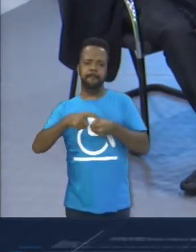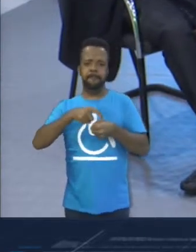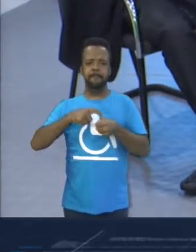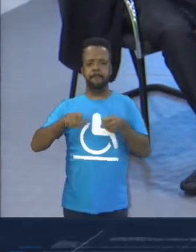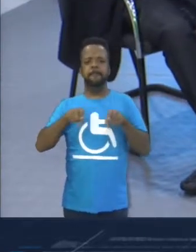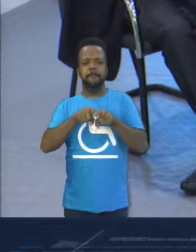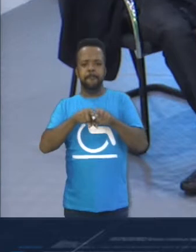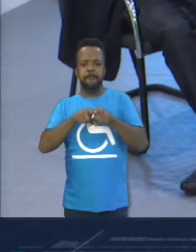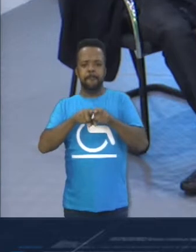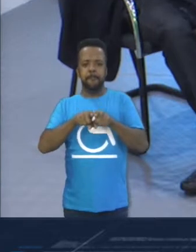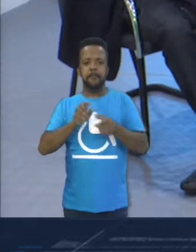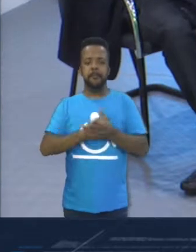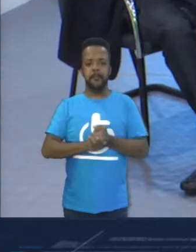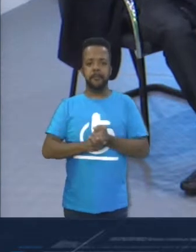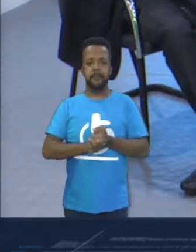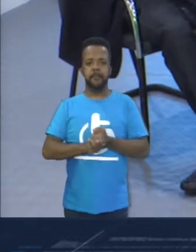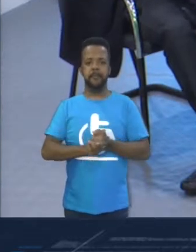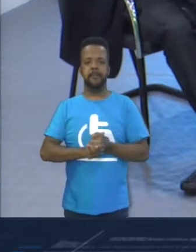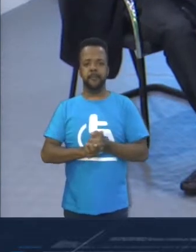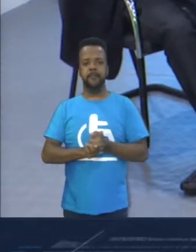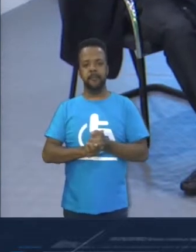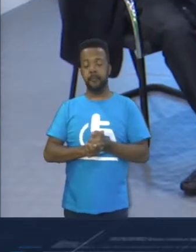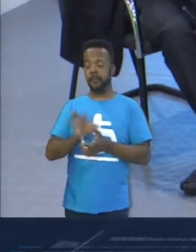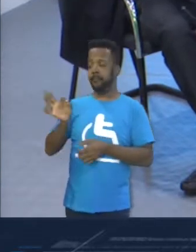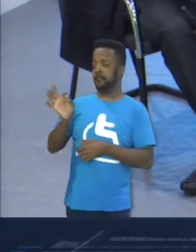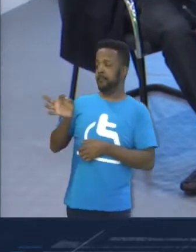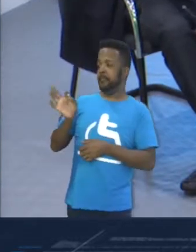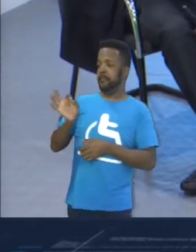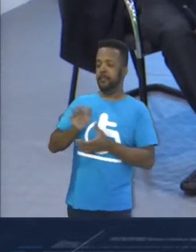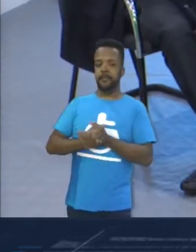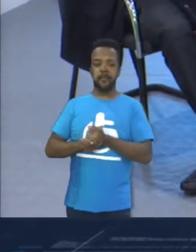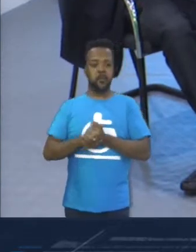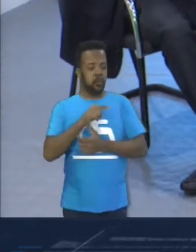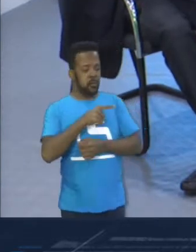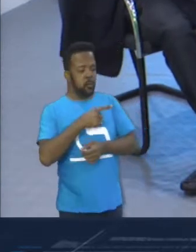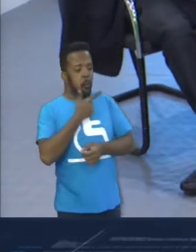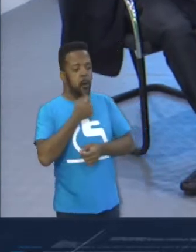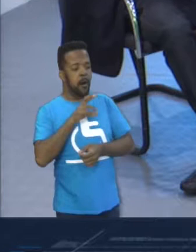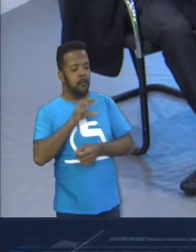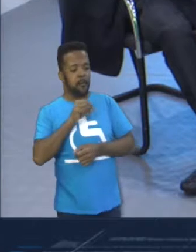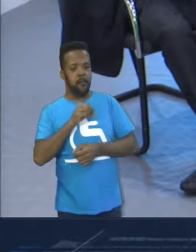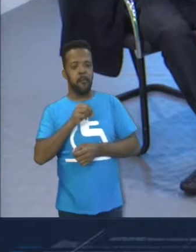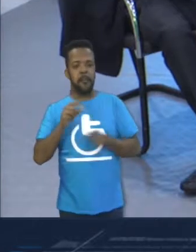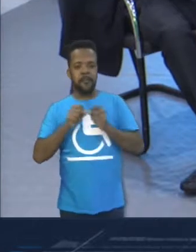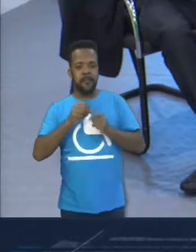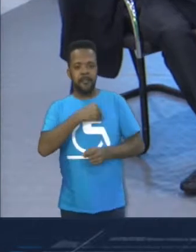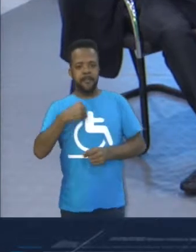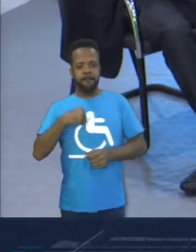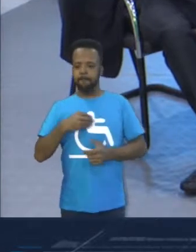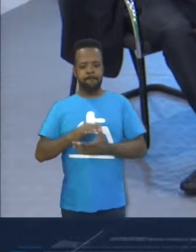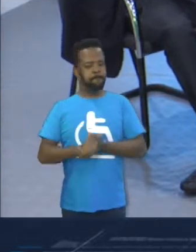câncer. O teu avô teve câncer de próstata? Isso. Tá. Ele fez o exame? Não. Não quis?